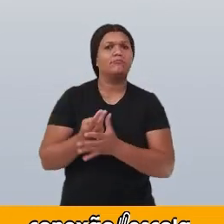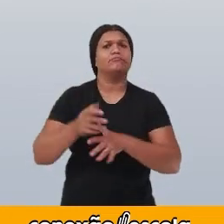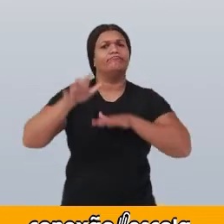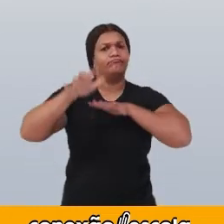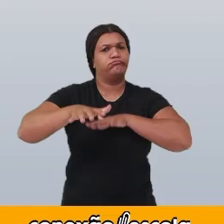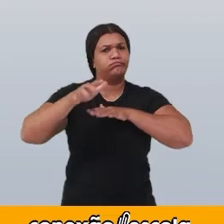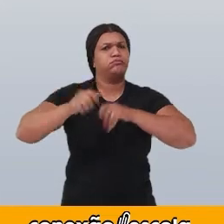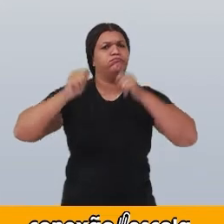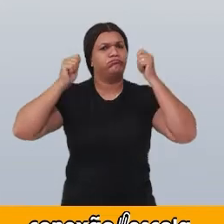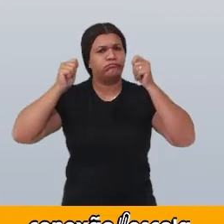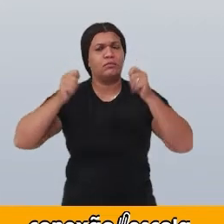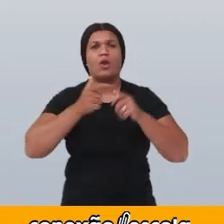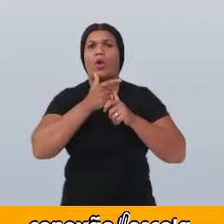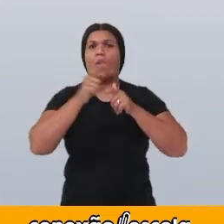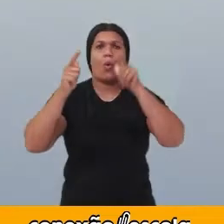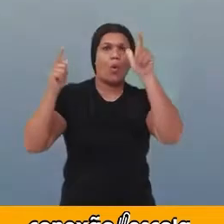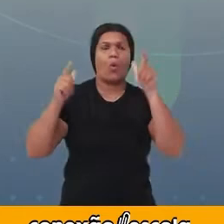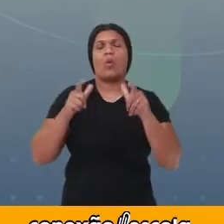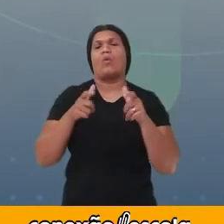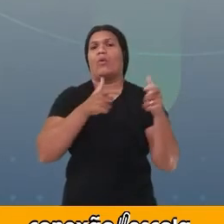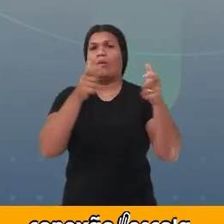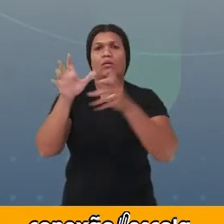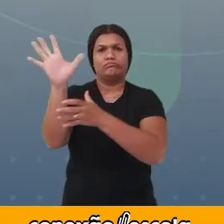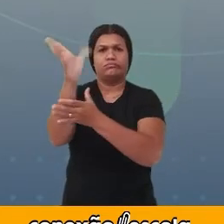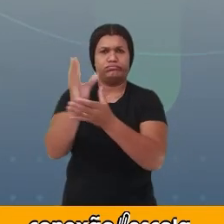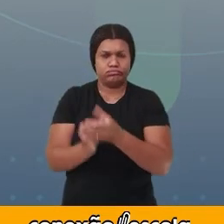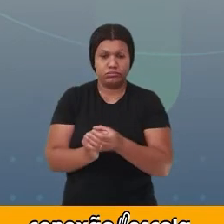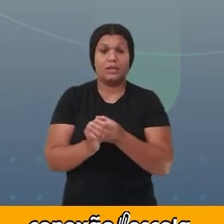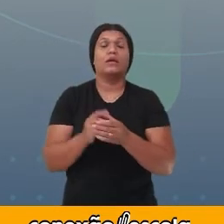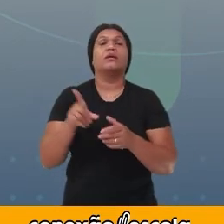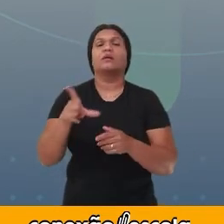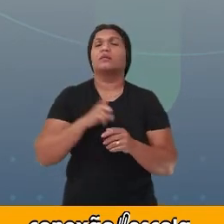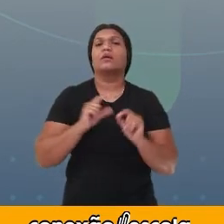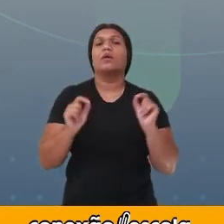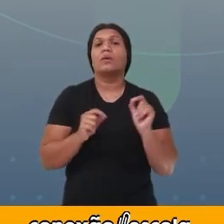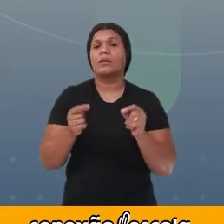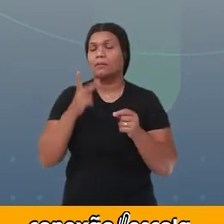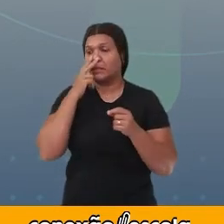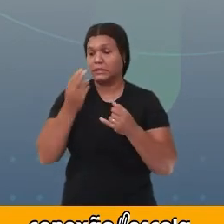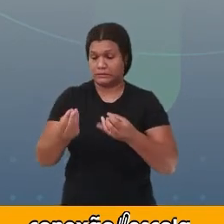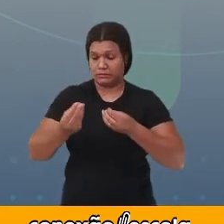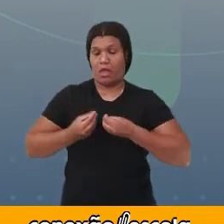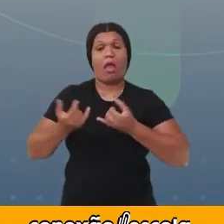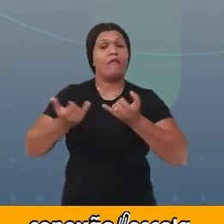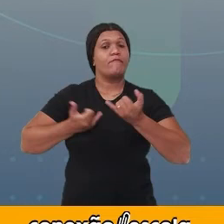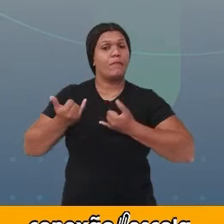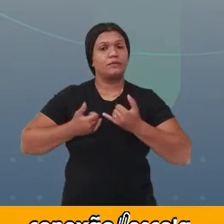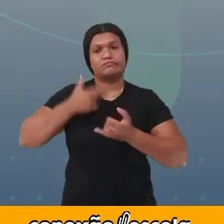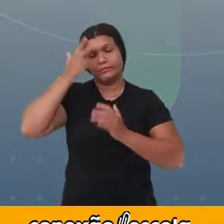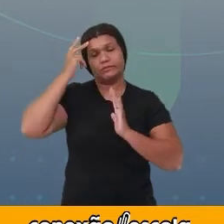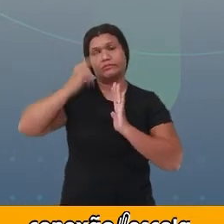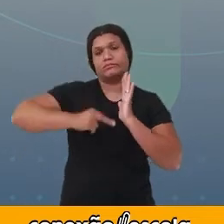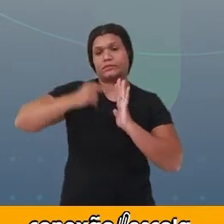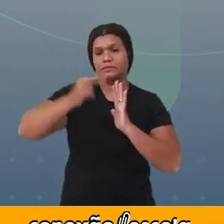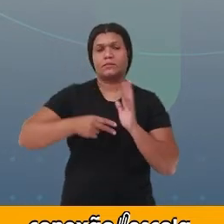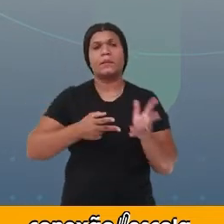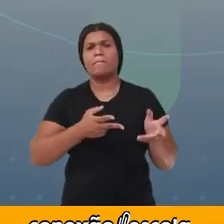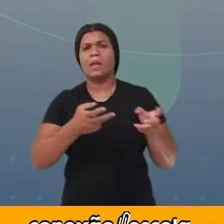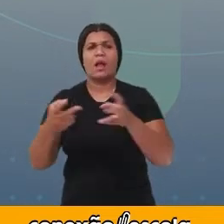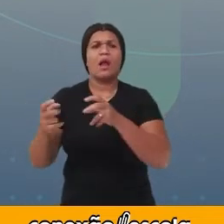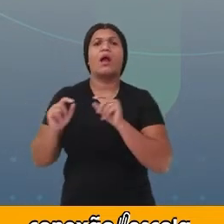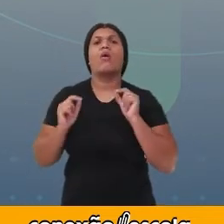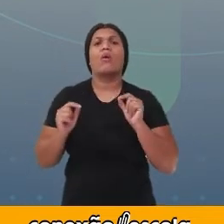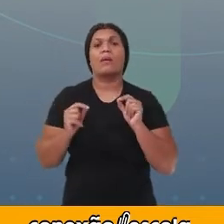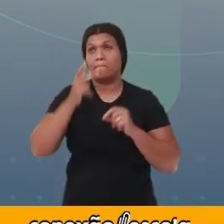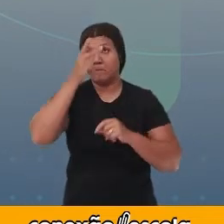em outros locais. E isso traz, então, uma formação para o leitor, que está percebendo que as pessoas